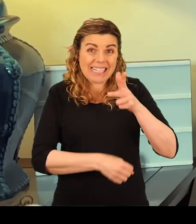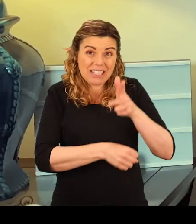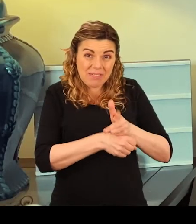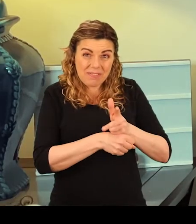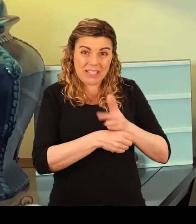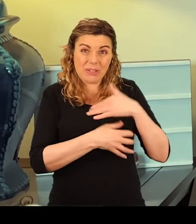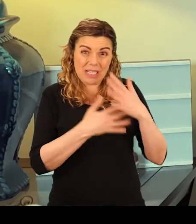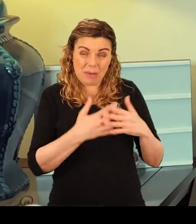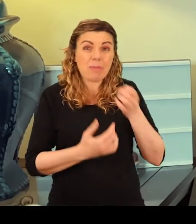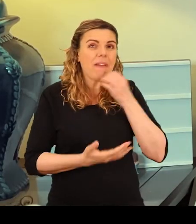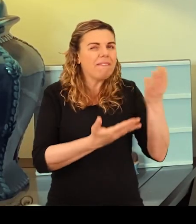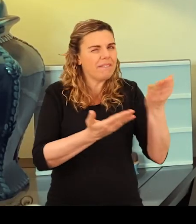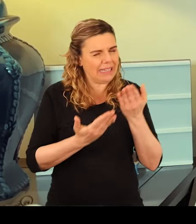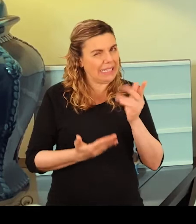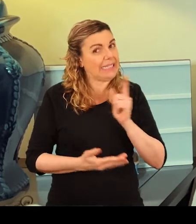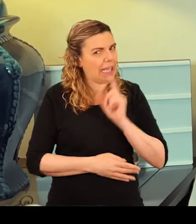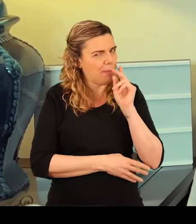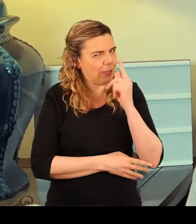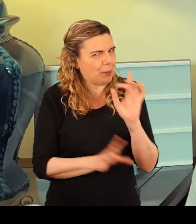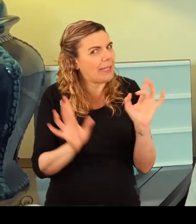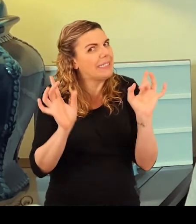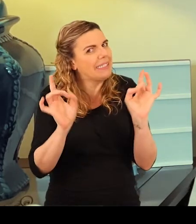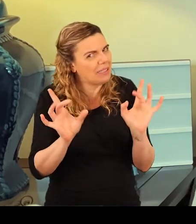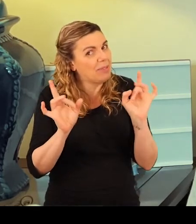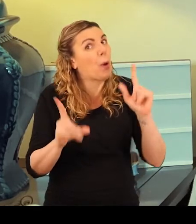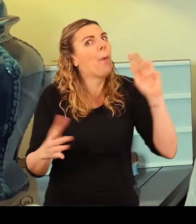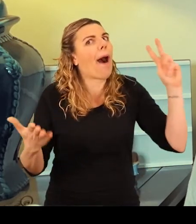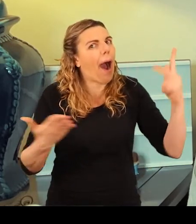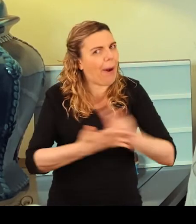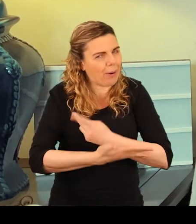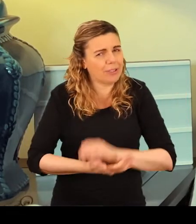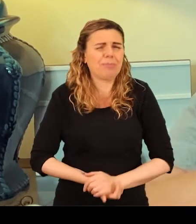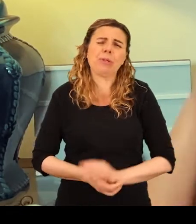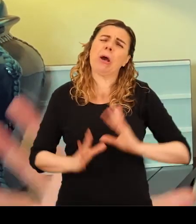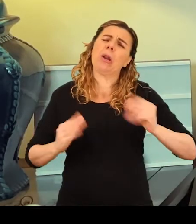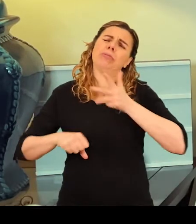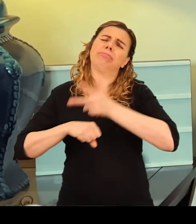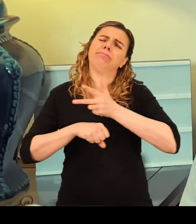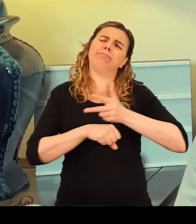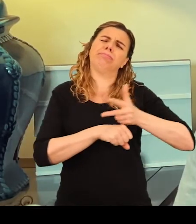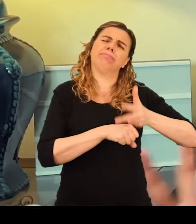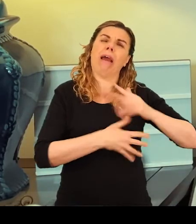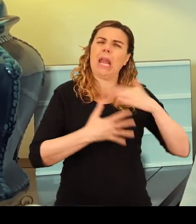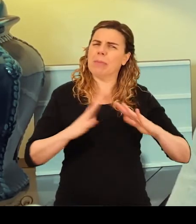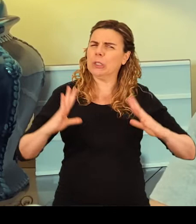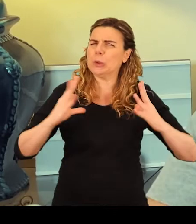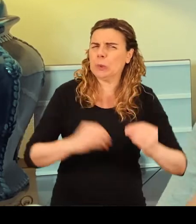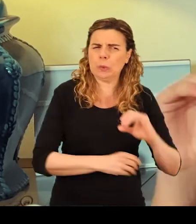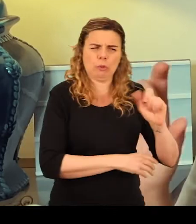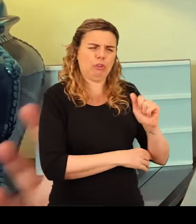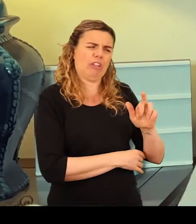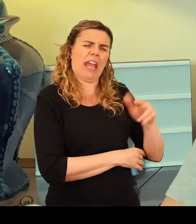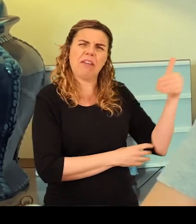vídeo é Libras de Bem-vindo tem uma história especial. O que aconteceu? Filmamos lá os videolibras,